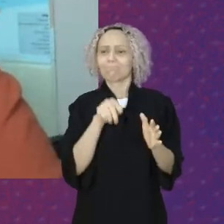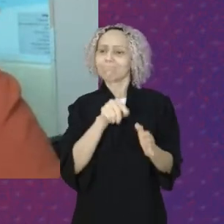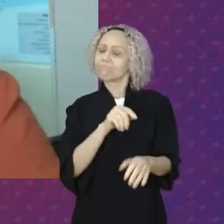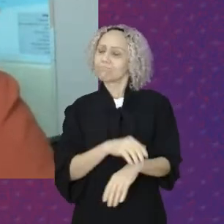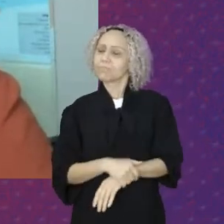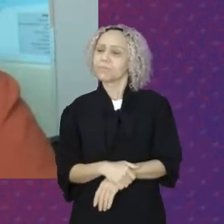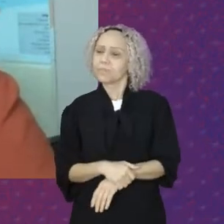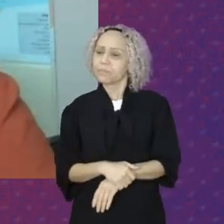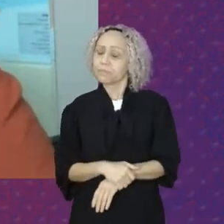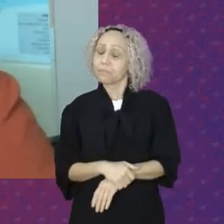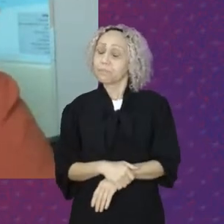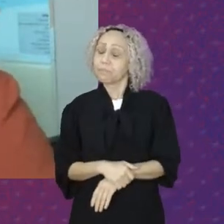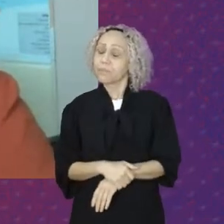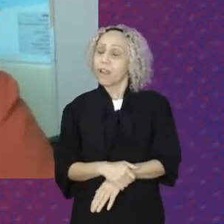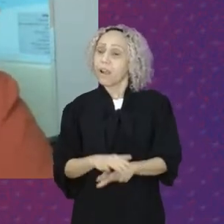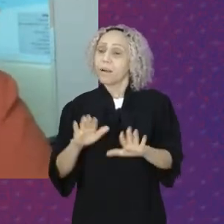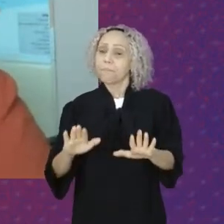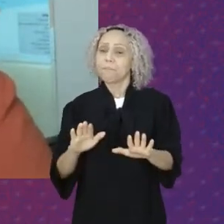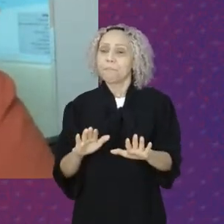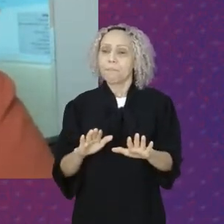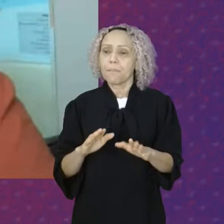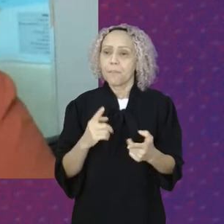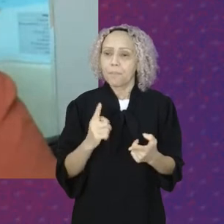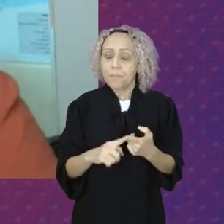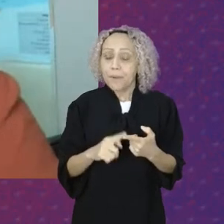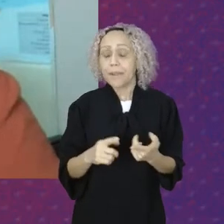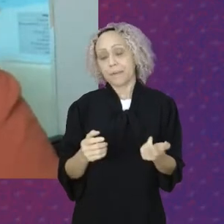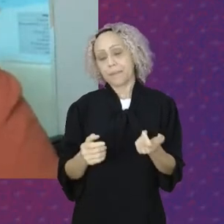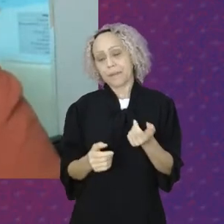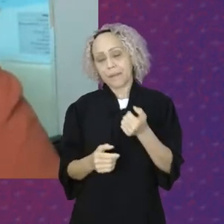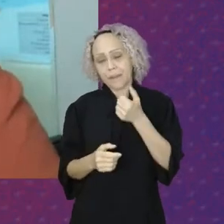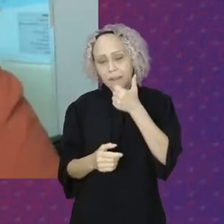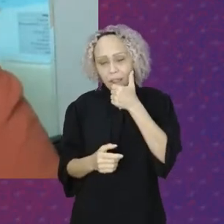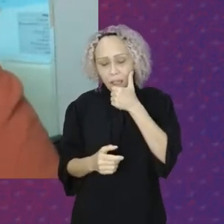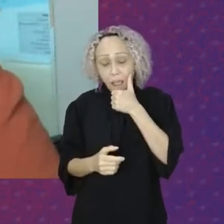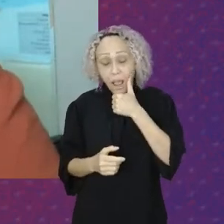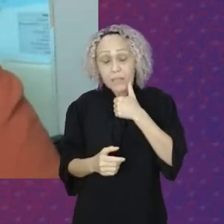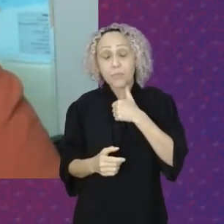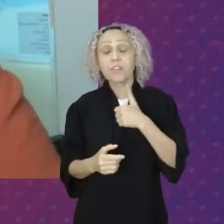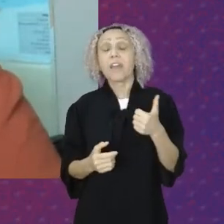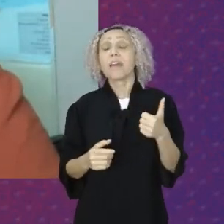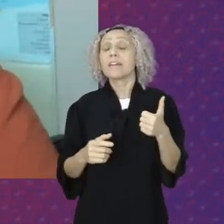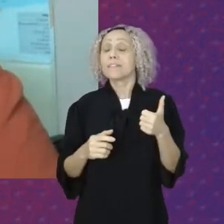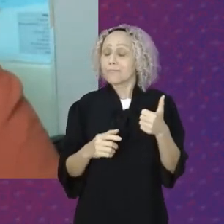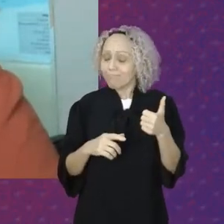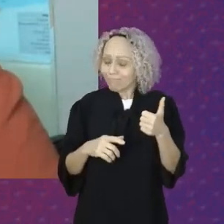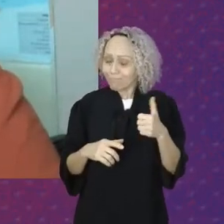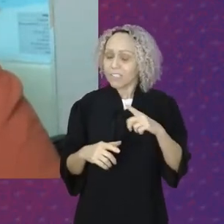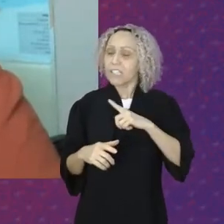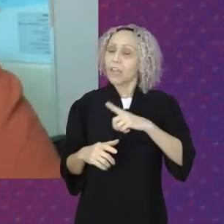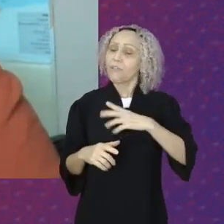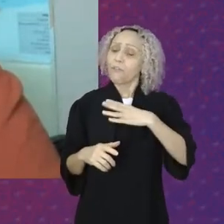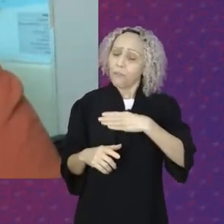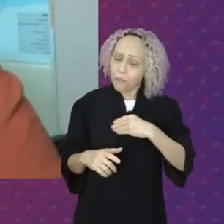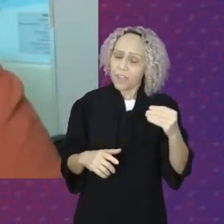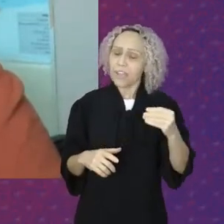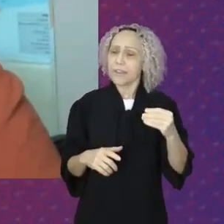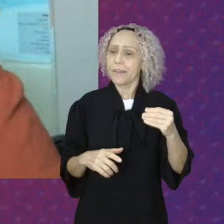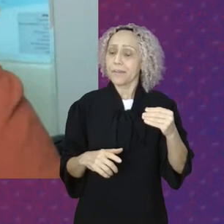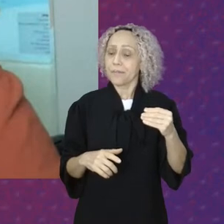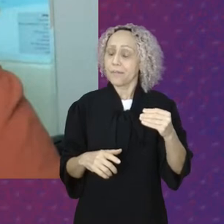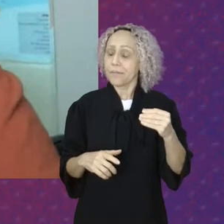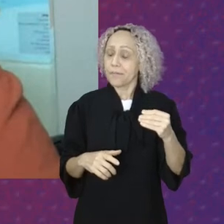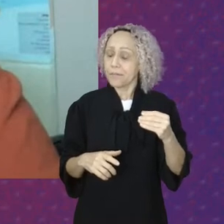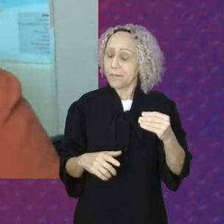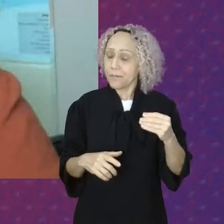que a preocupação delas continua a ser manter a criança viva e também